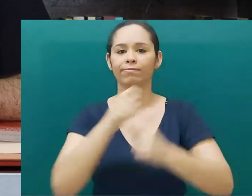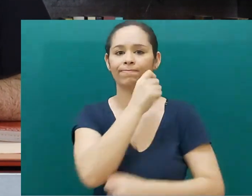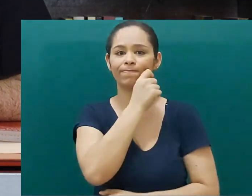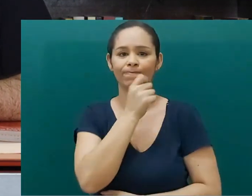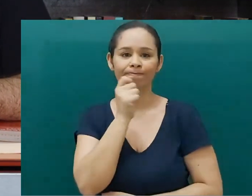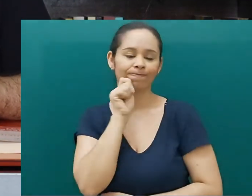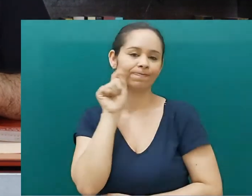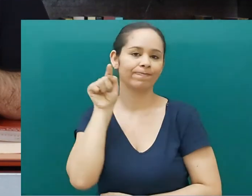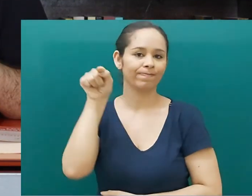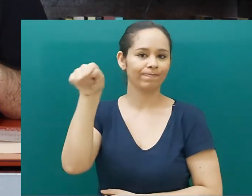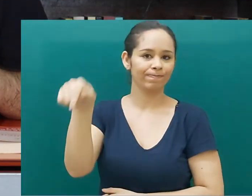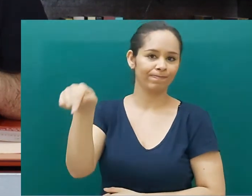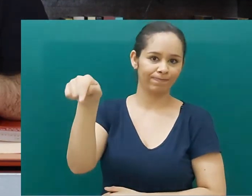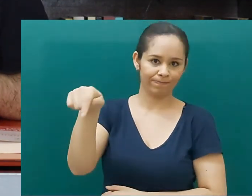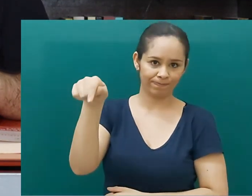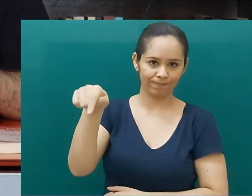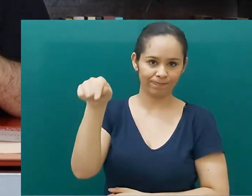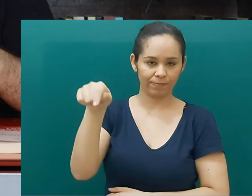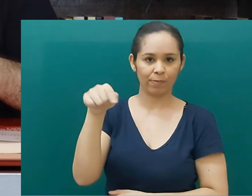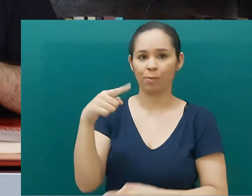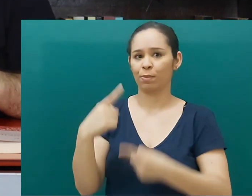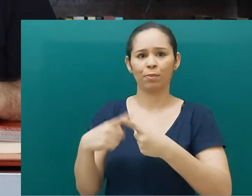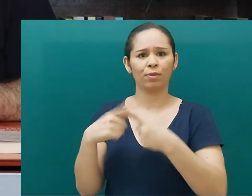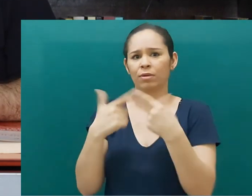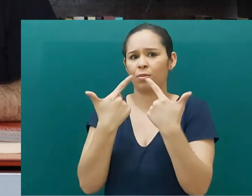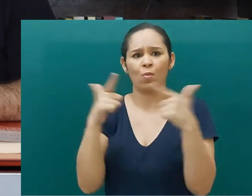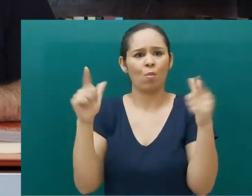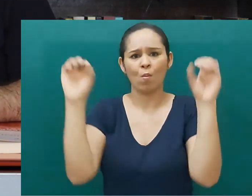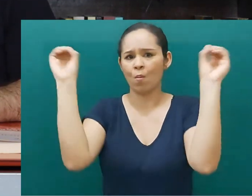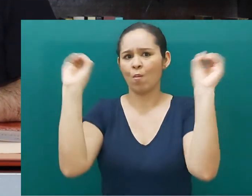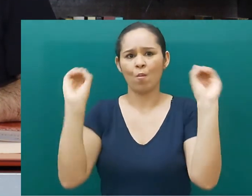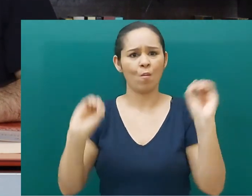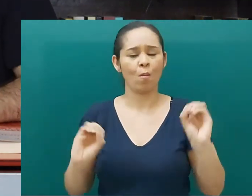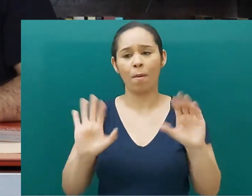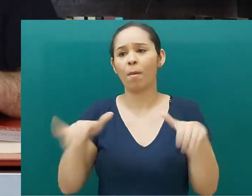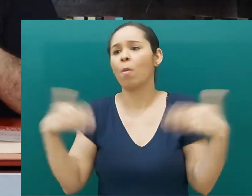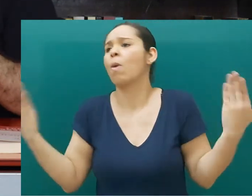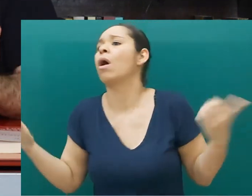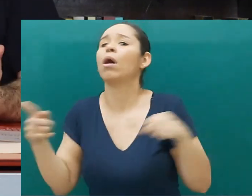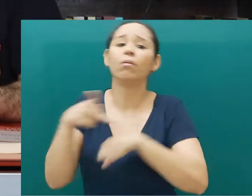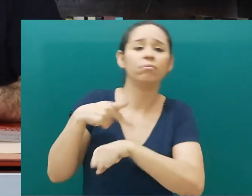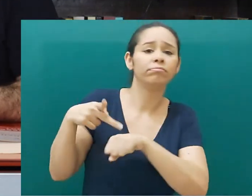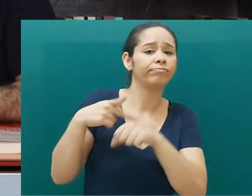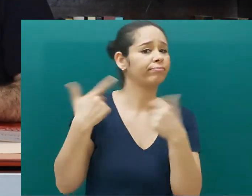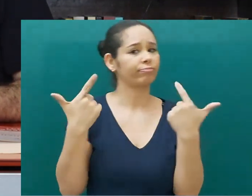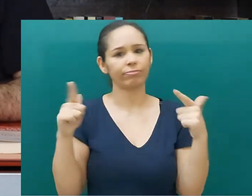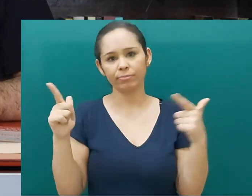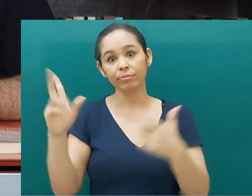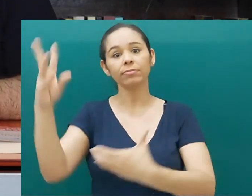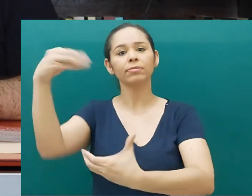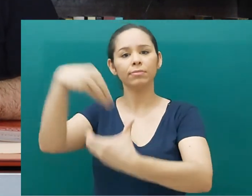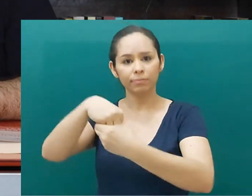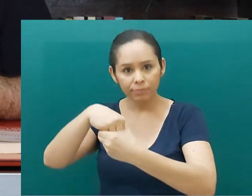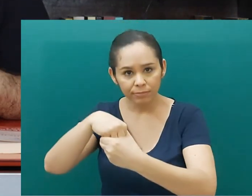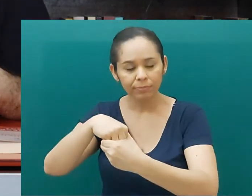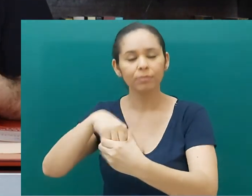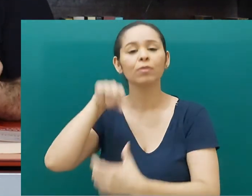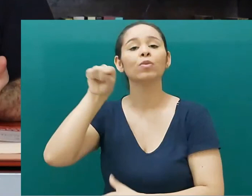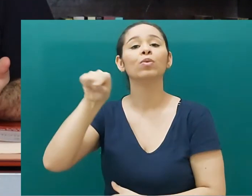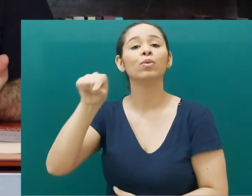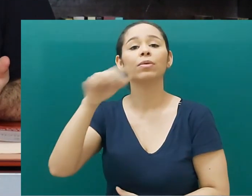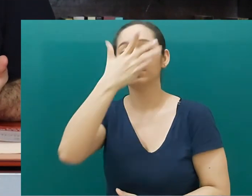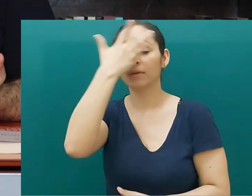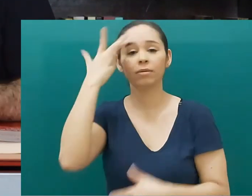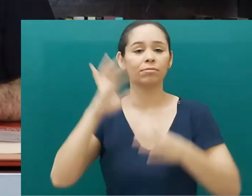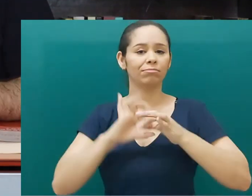território contestado, para esse território neutro, que não era de nenhum dos países, né? E lá nesse território, eles